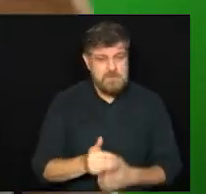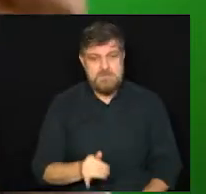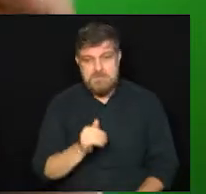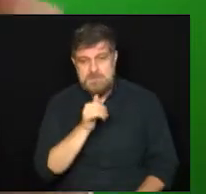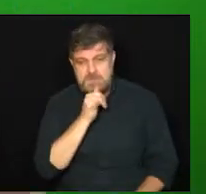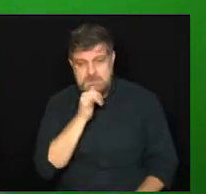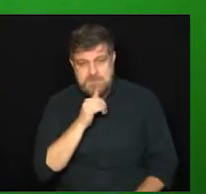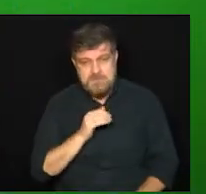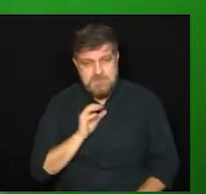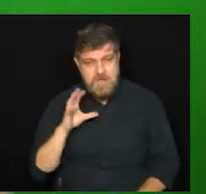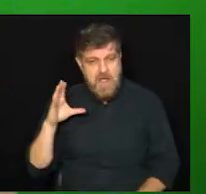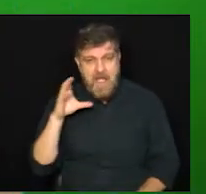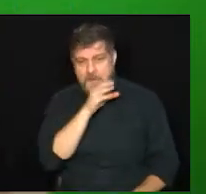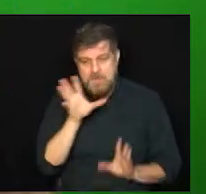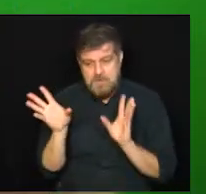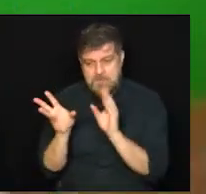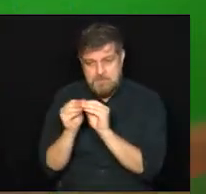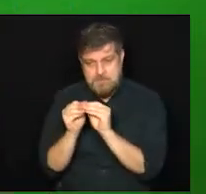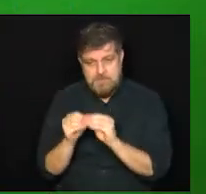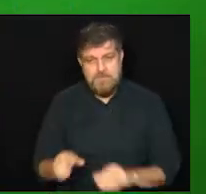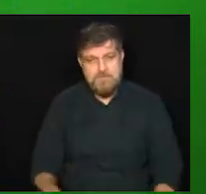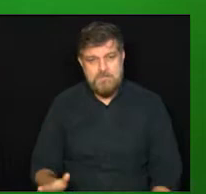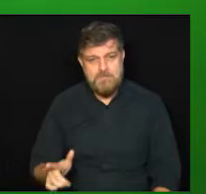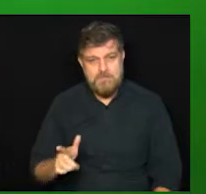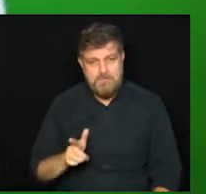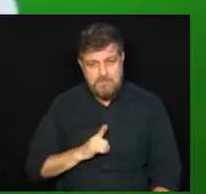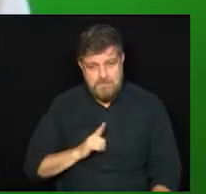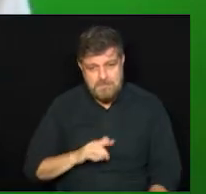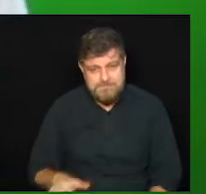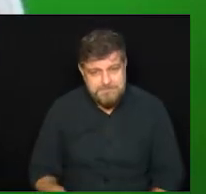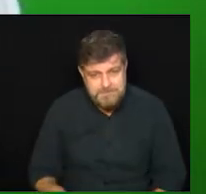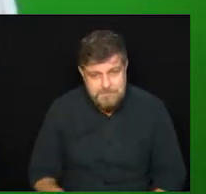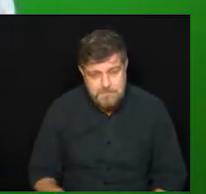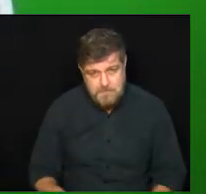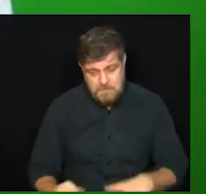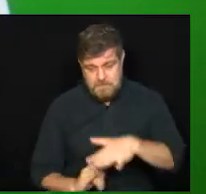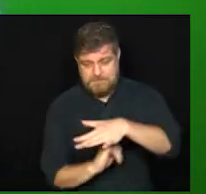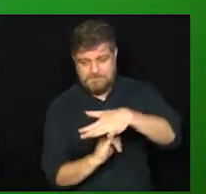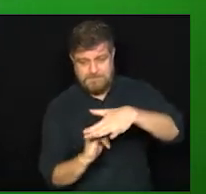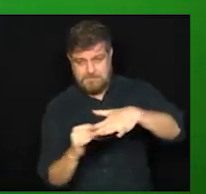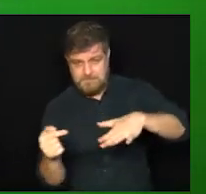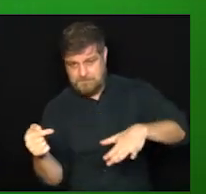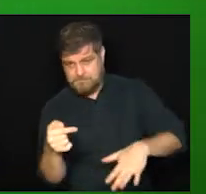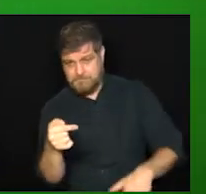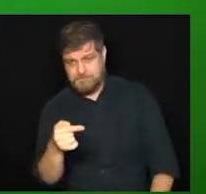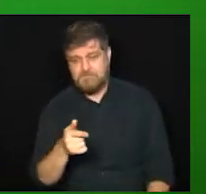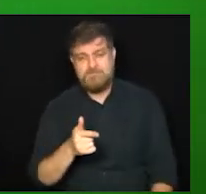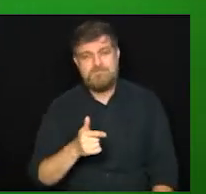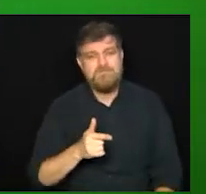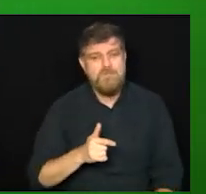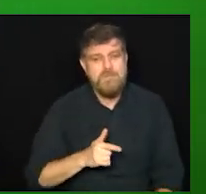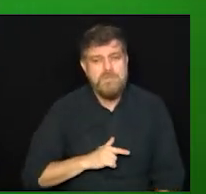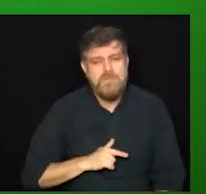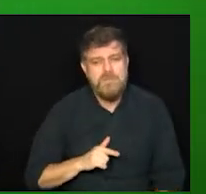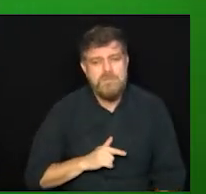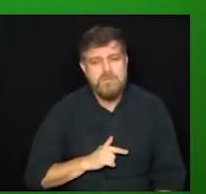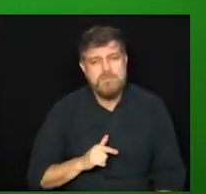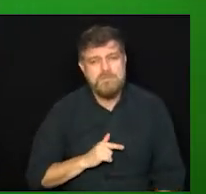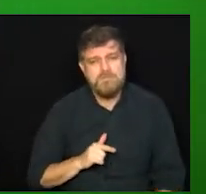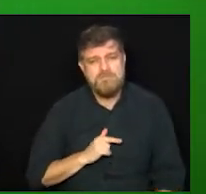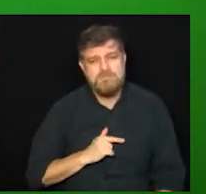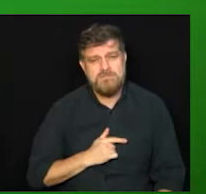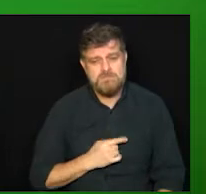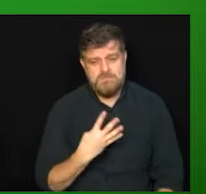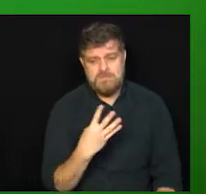pouquinho brevemente sobre o Convention Bureau. O Convention Bureau é uma entidade que tem aí mais de